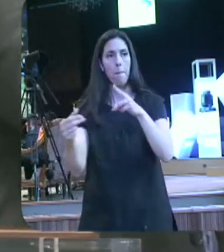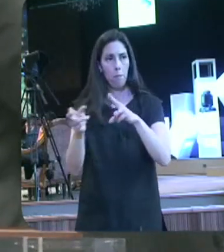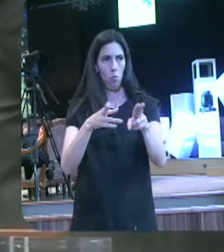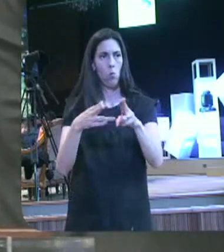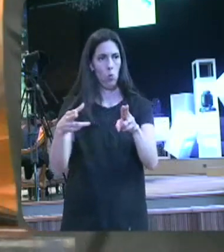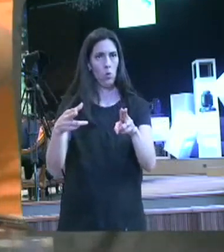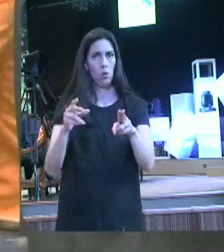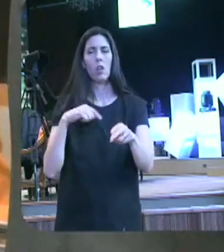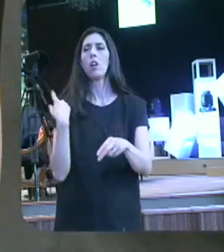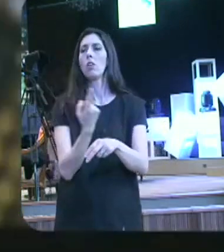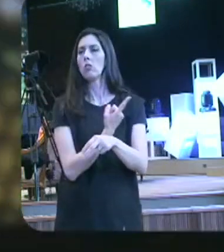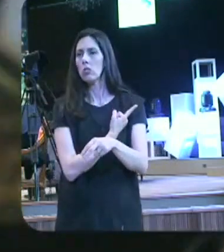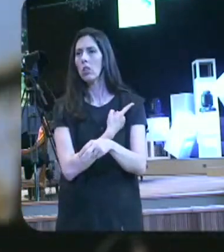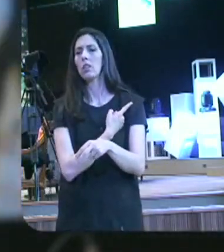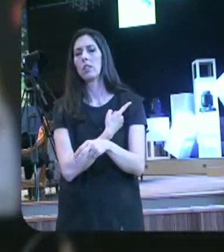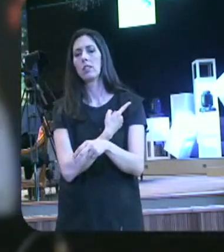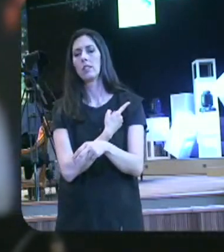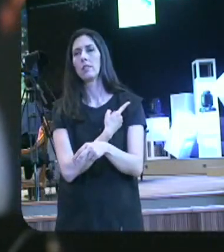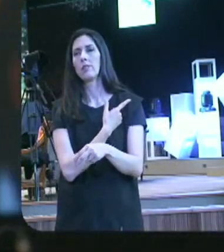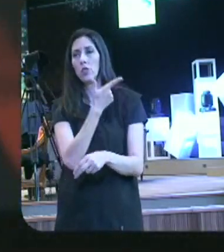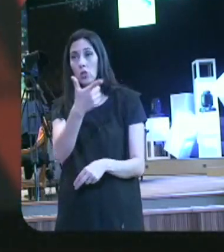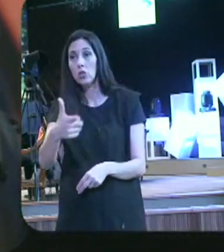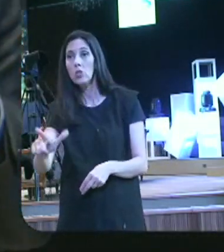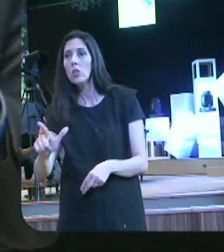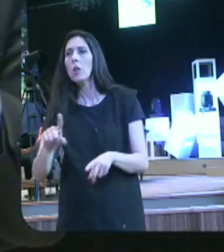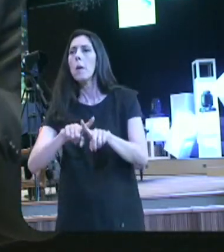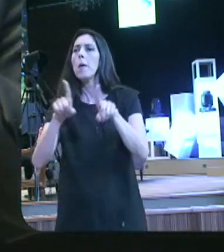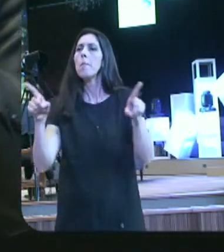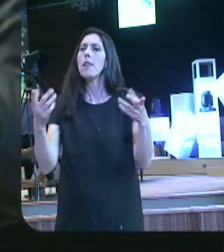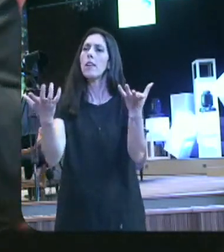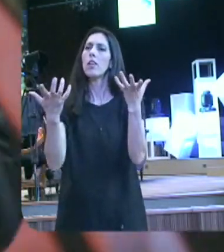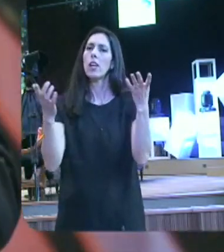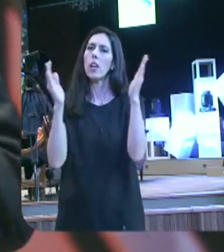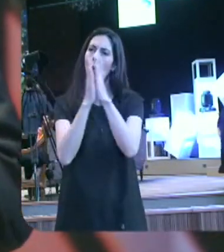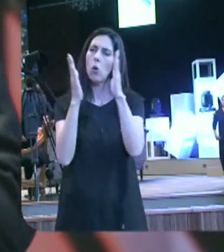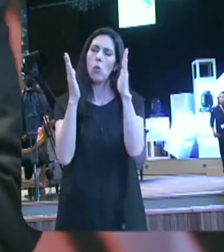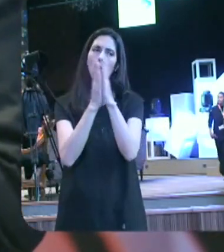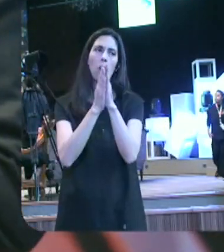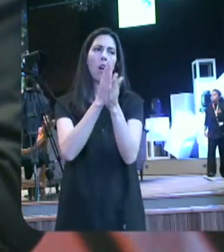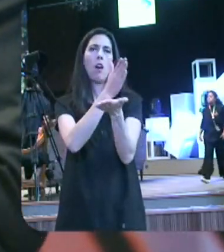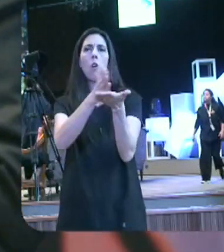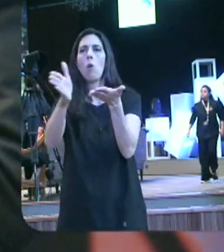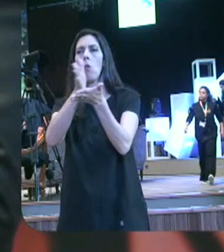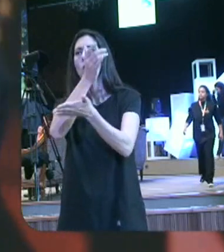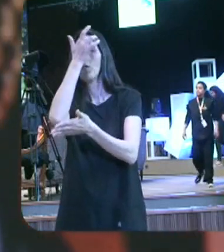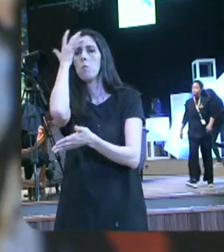terminar esse culto, mas eu queria orar com algumas pessoas aqui hoje.